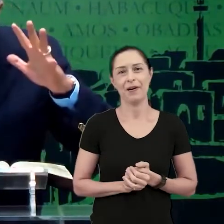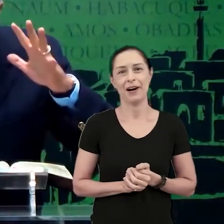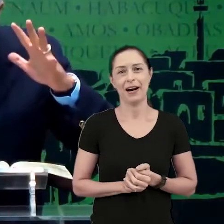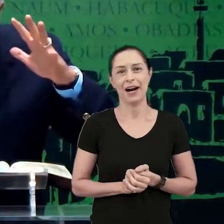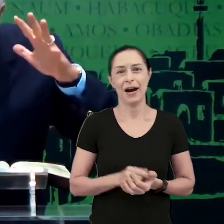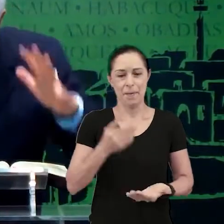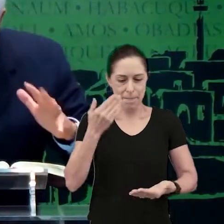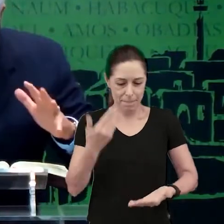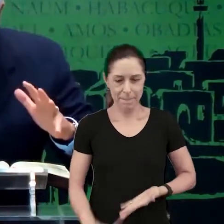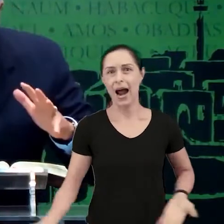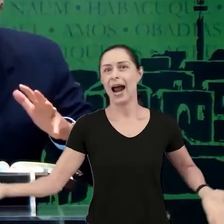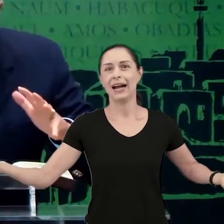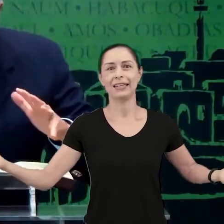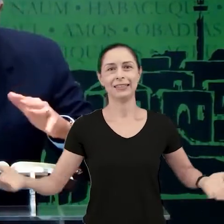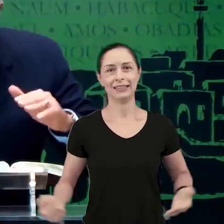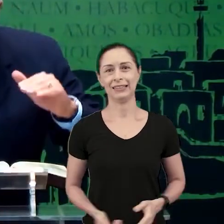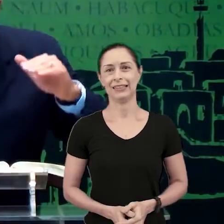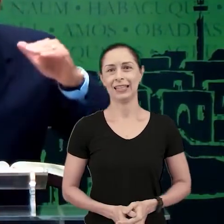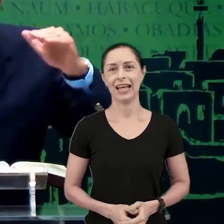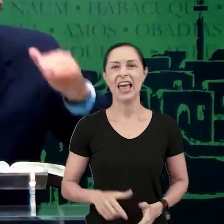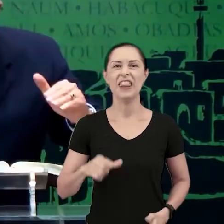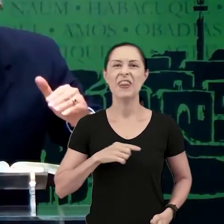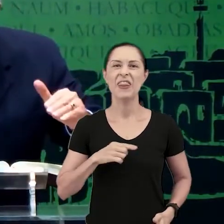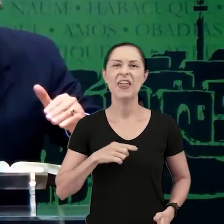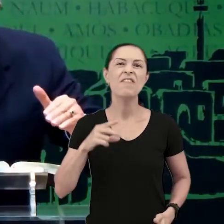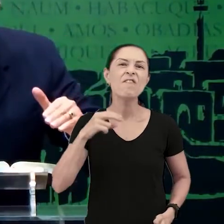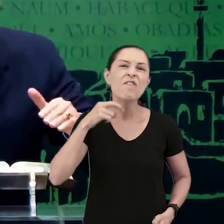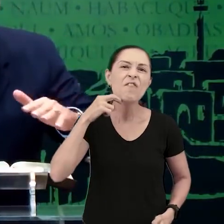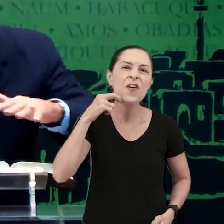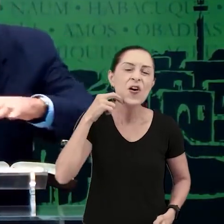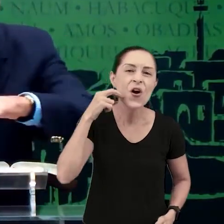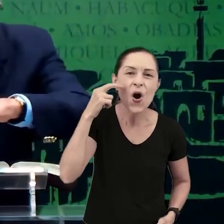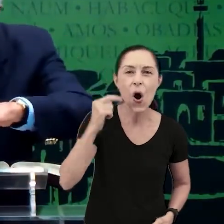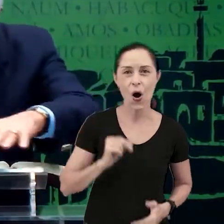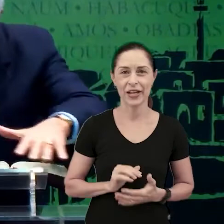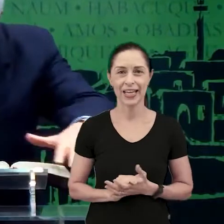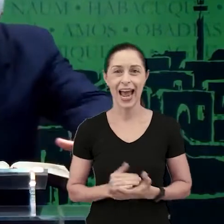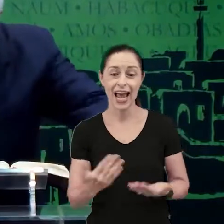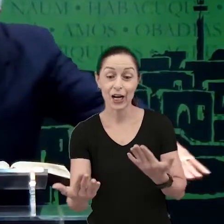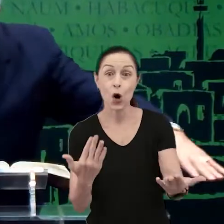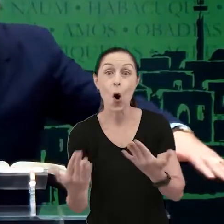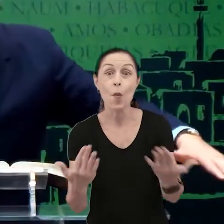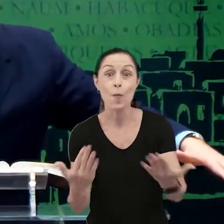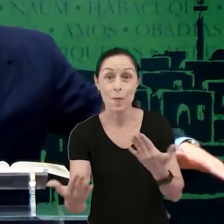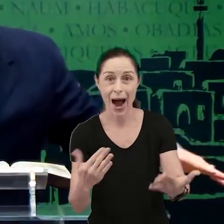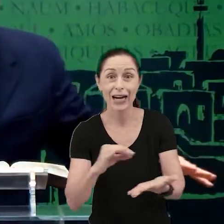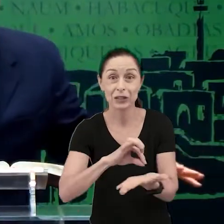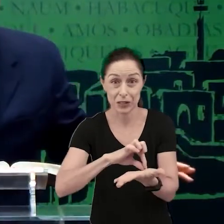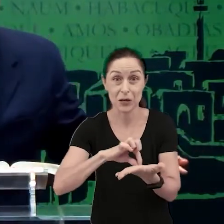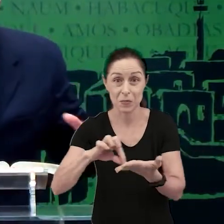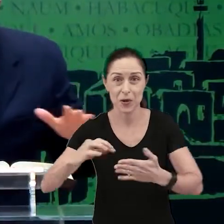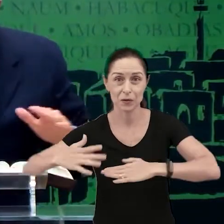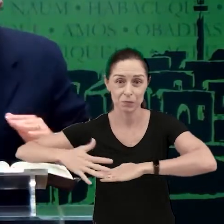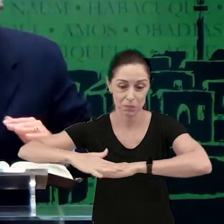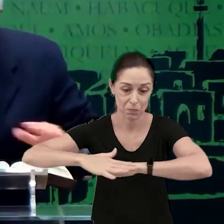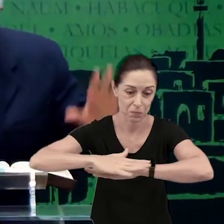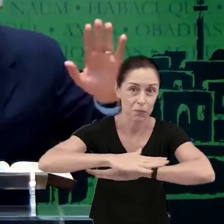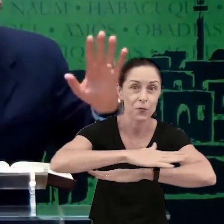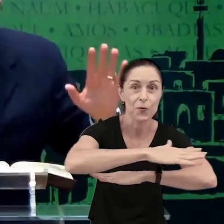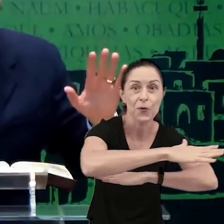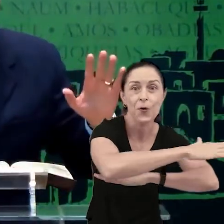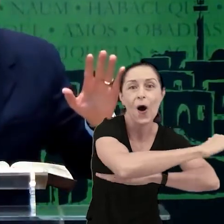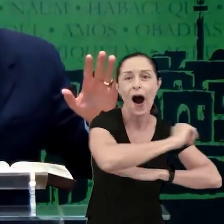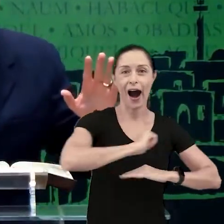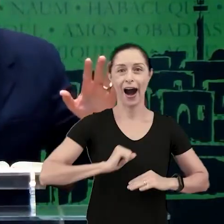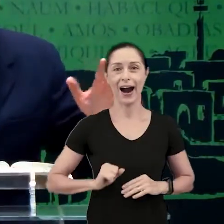vão se cobrir de vergonha, elas vão lamber pó como as serpentes, elas vão rastejar como as serpentes, os